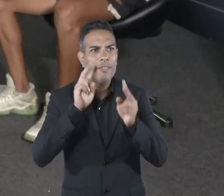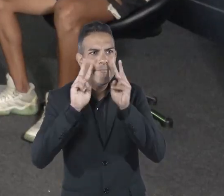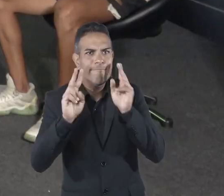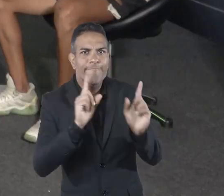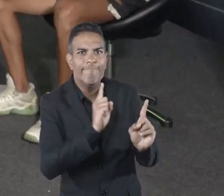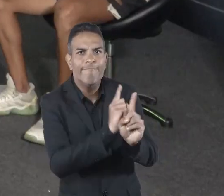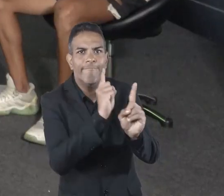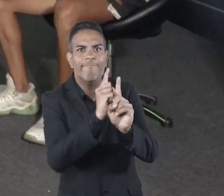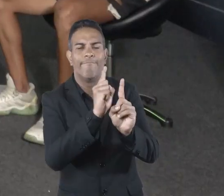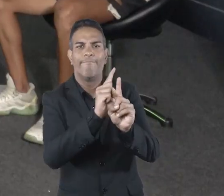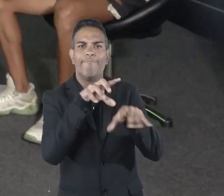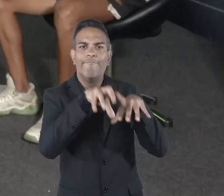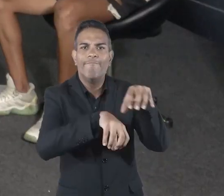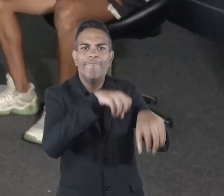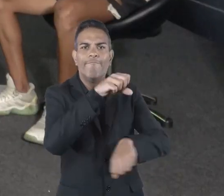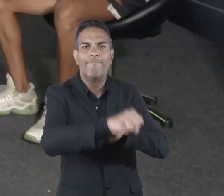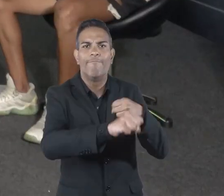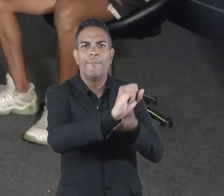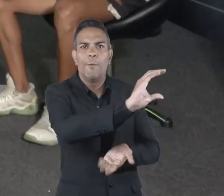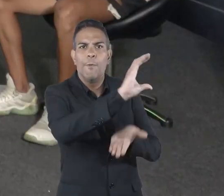que não tem,